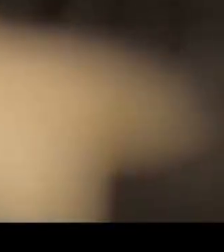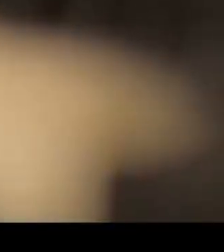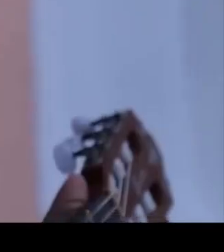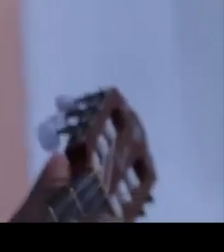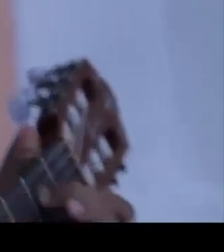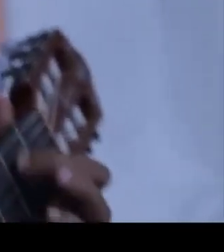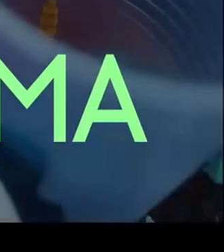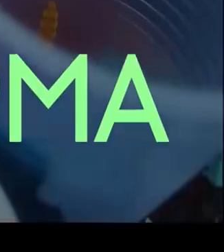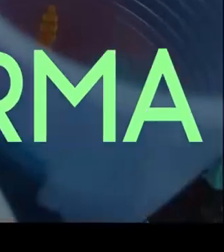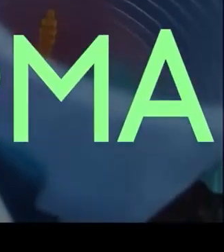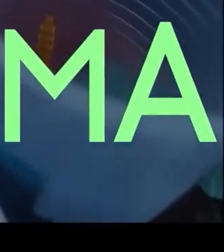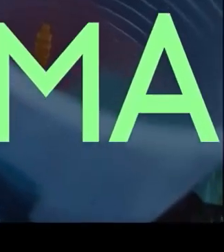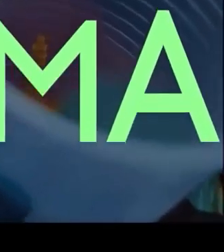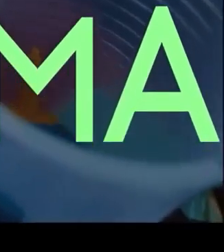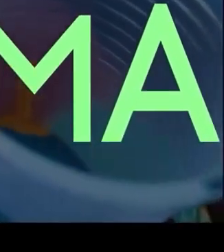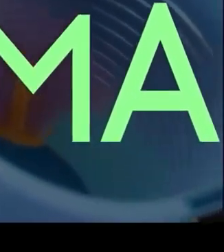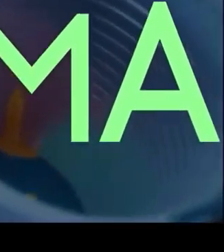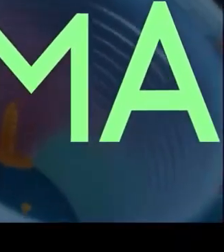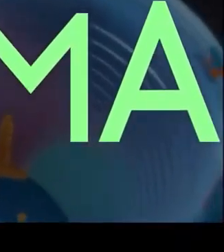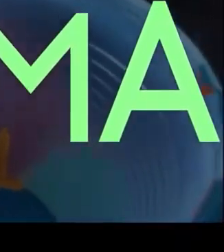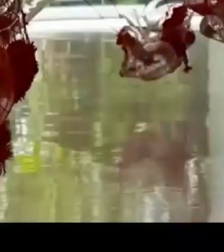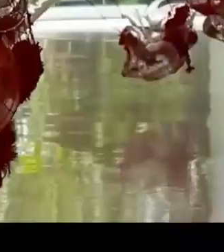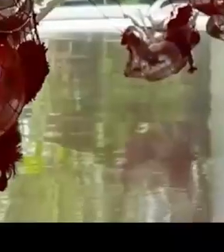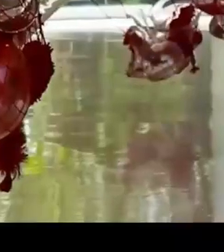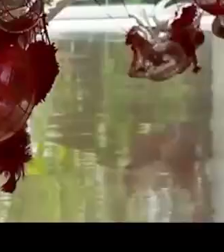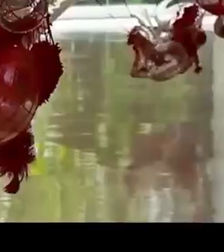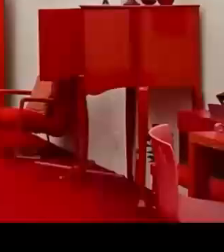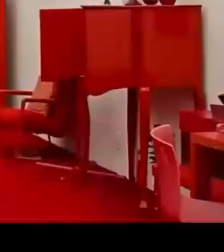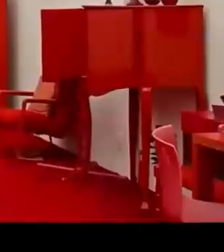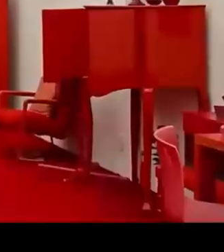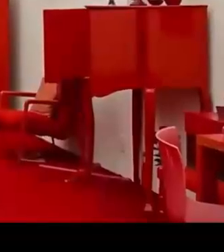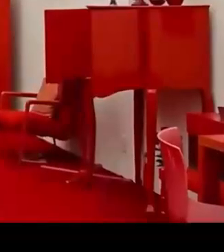A cultura é tudo aquilo que transforma.